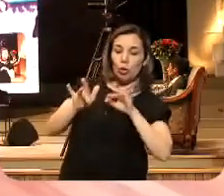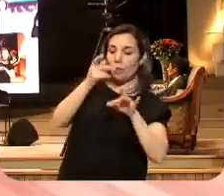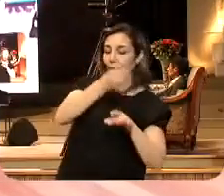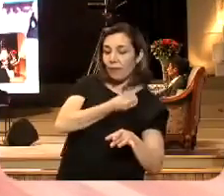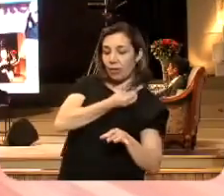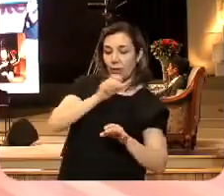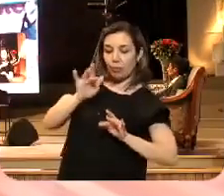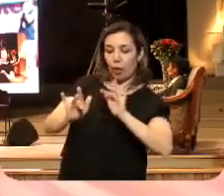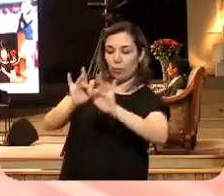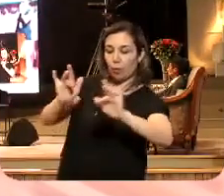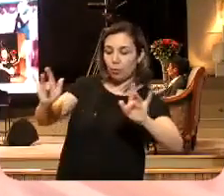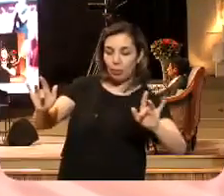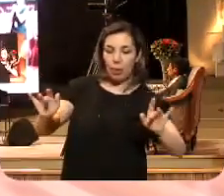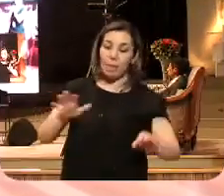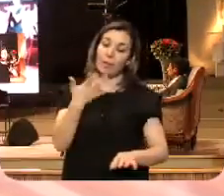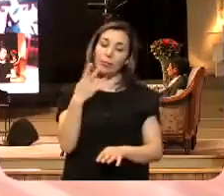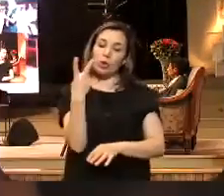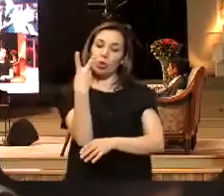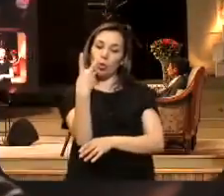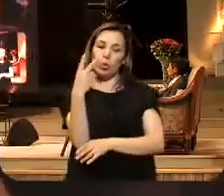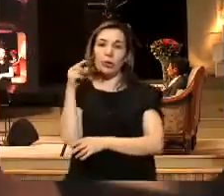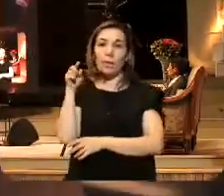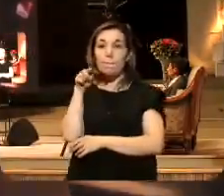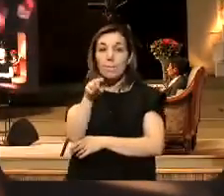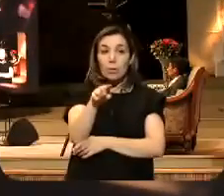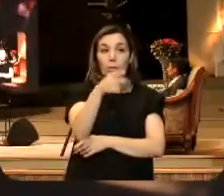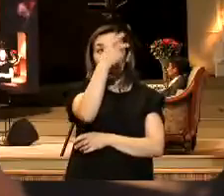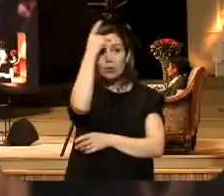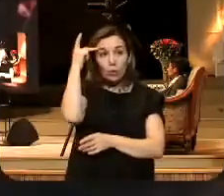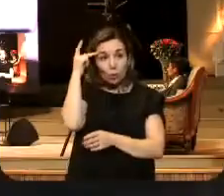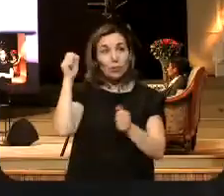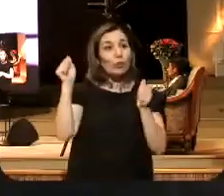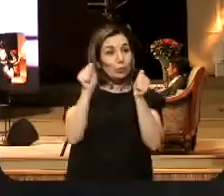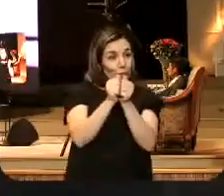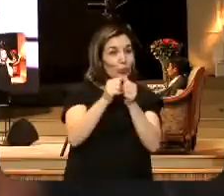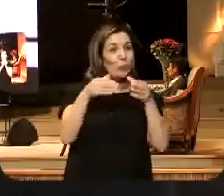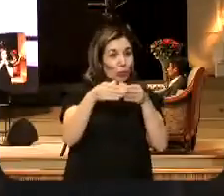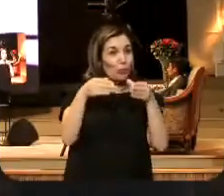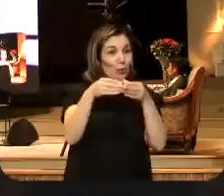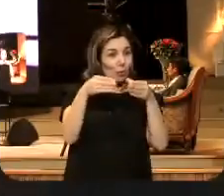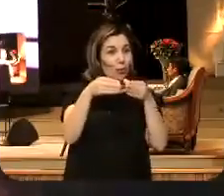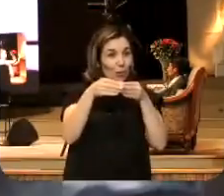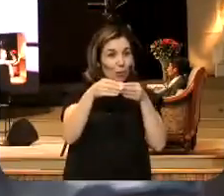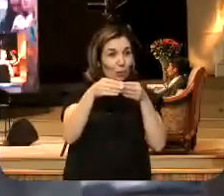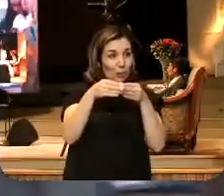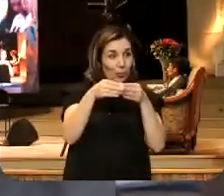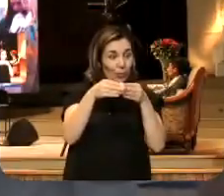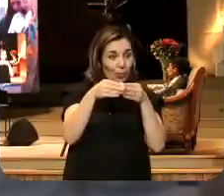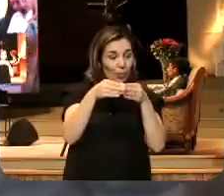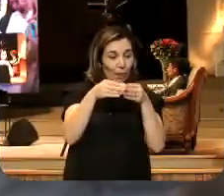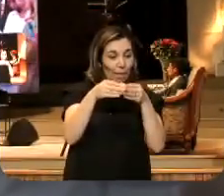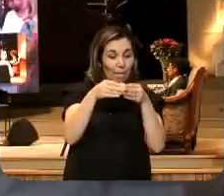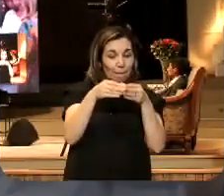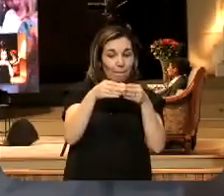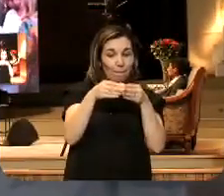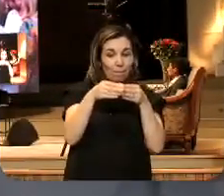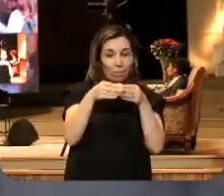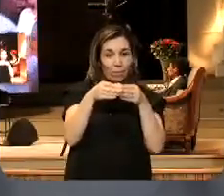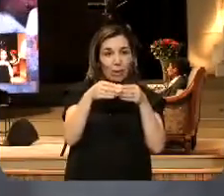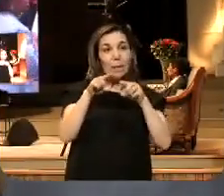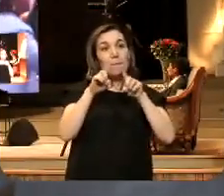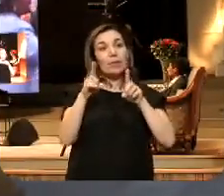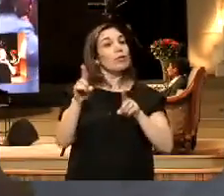quase 2.000 pessoas envolvidas, entre espectadores nos eventos de divulgação e principalmente